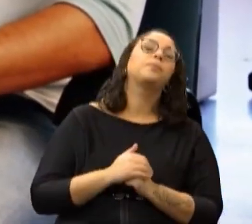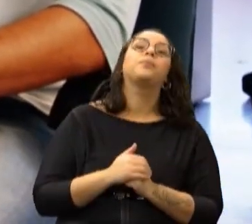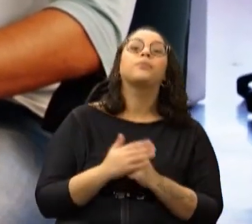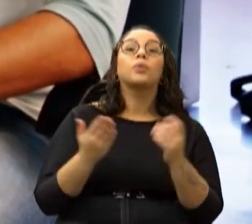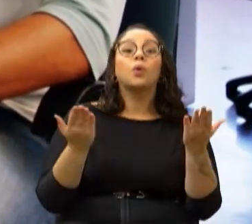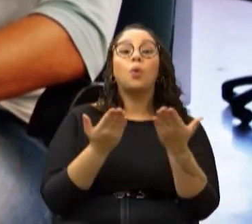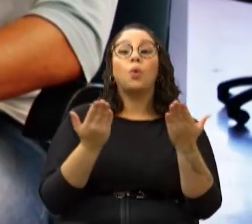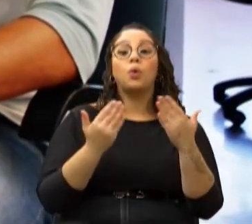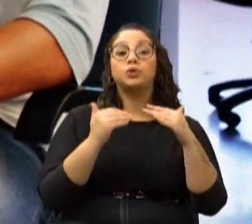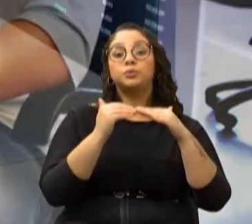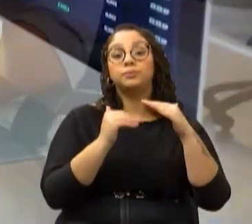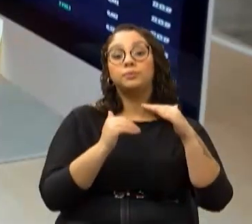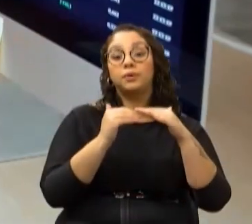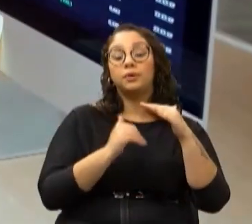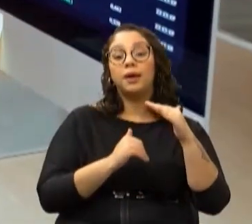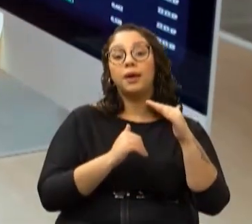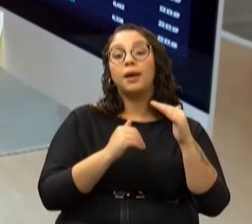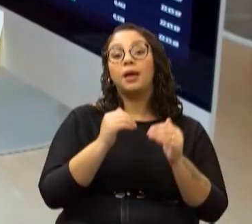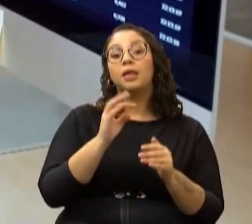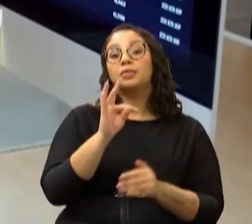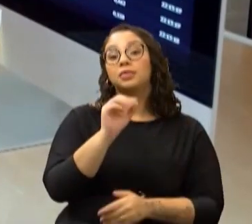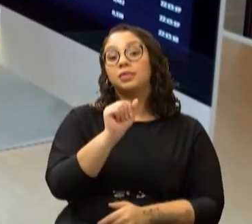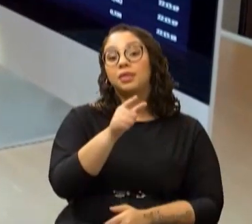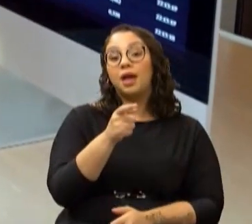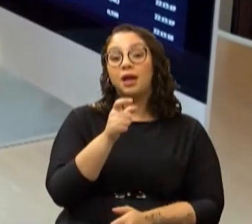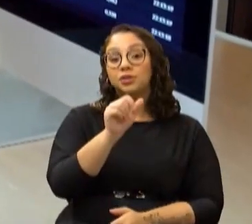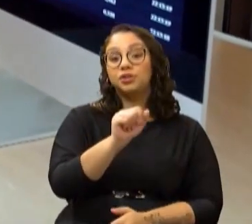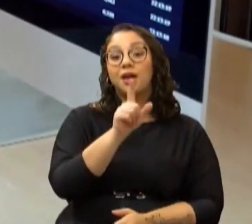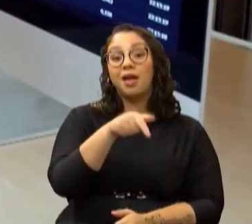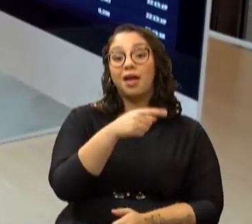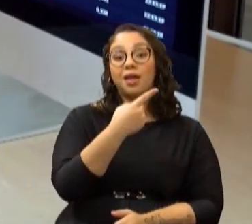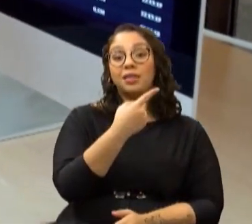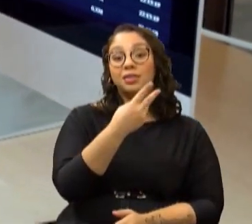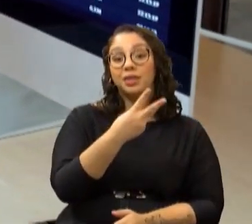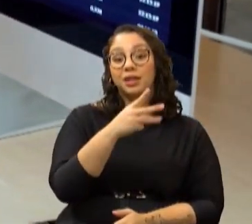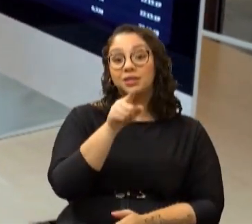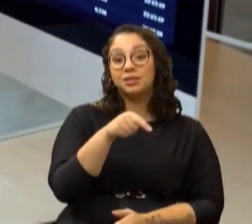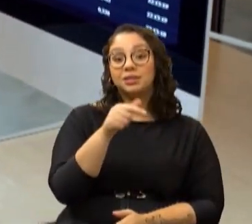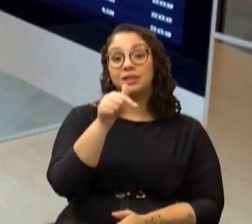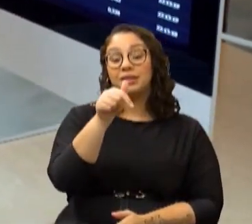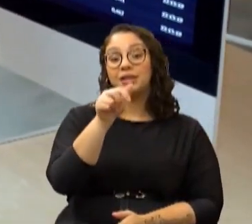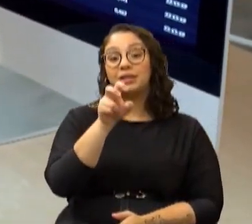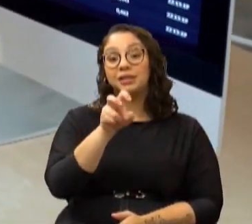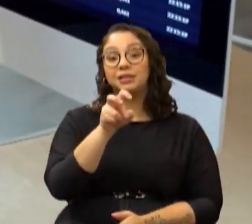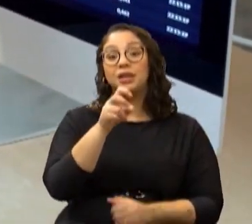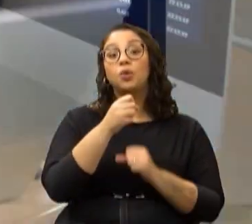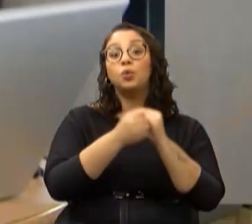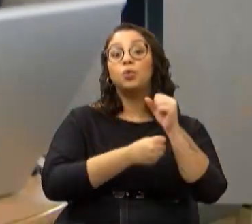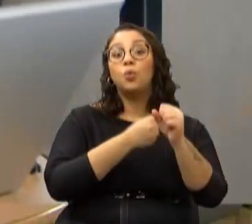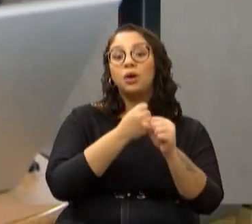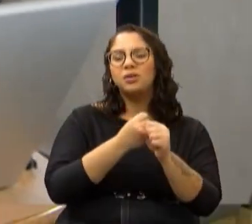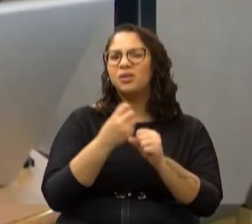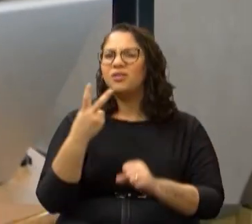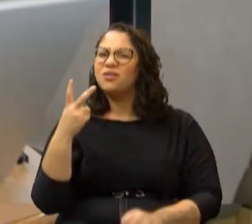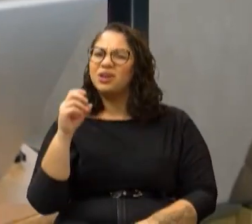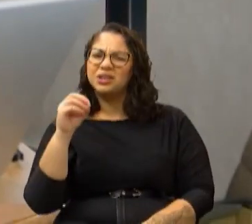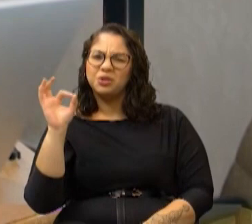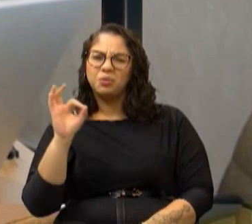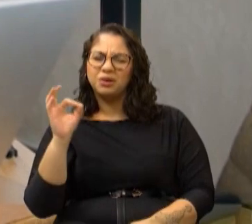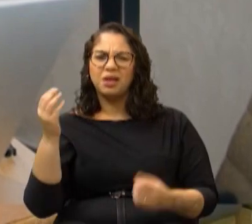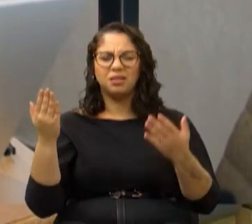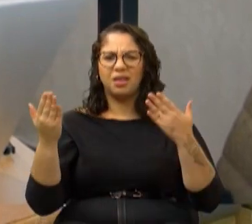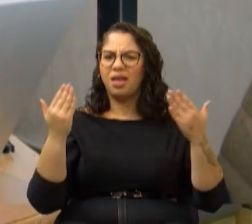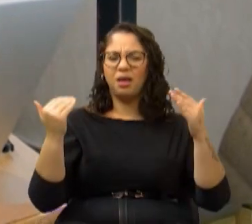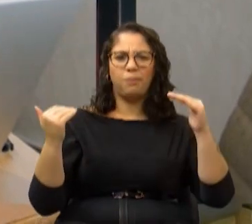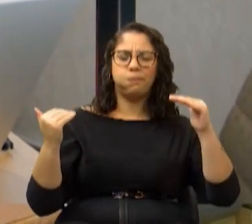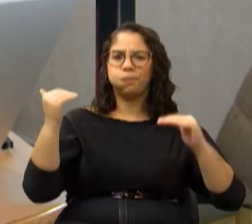casa, hoje a taxa básica de juros do Brasil é 13,75% ao ano. Ou seja,